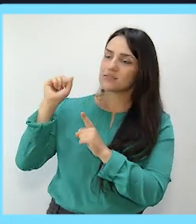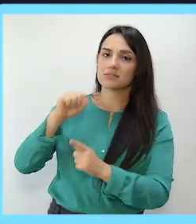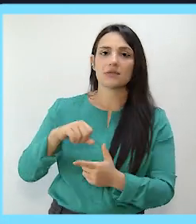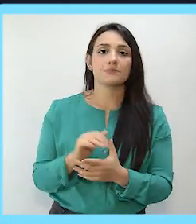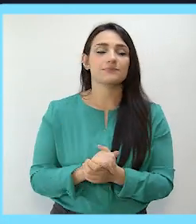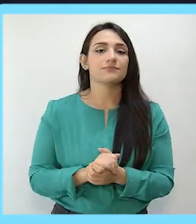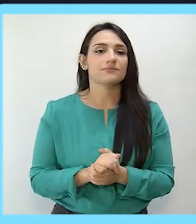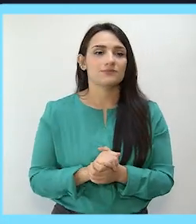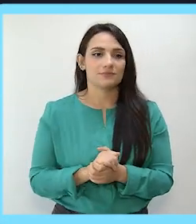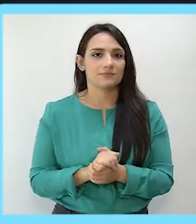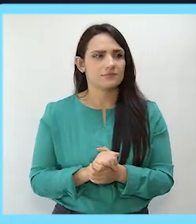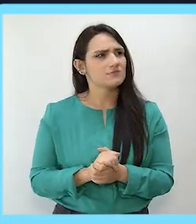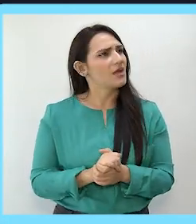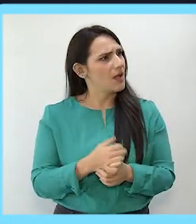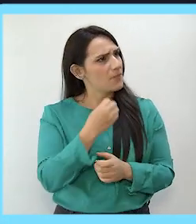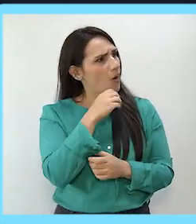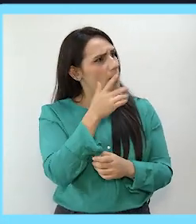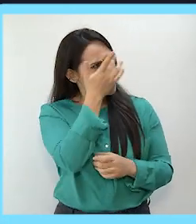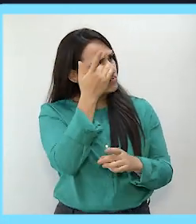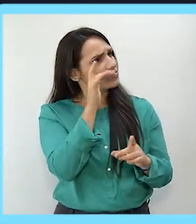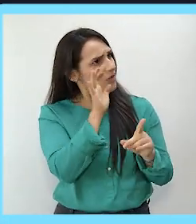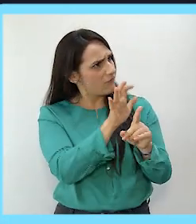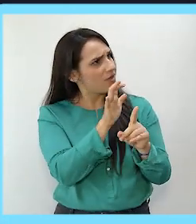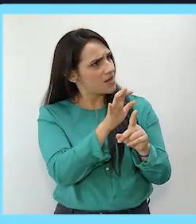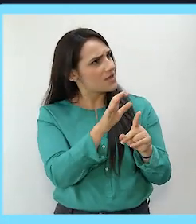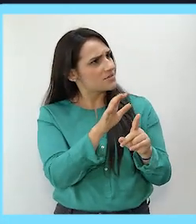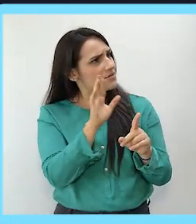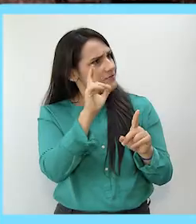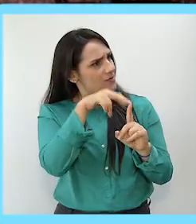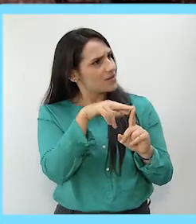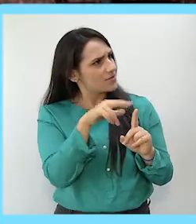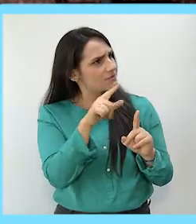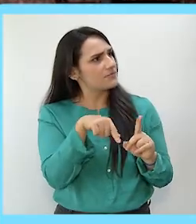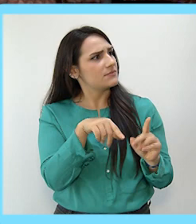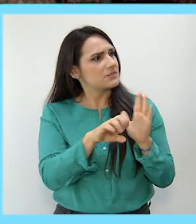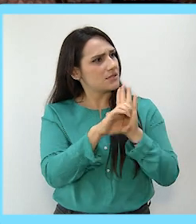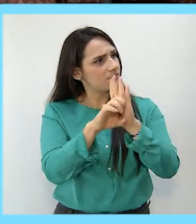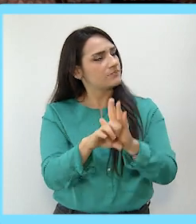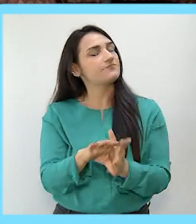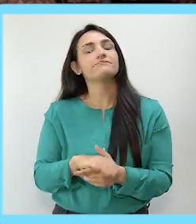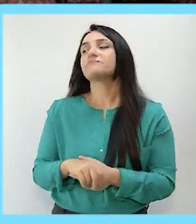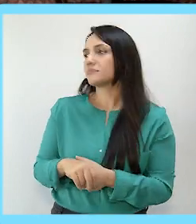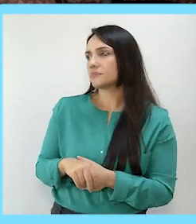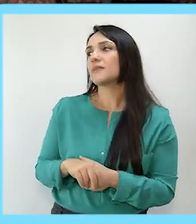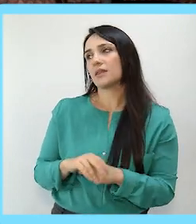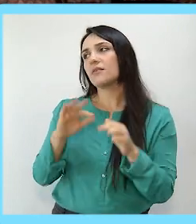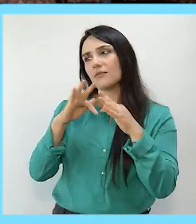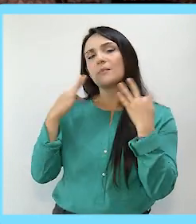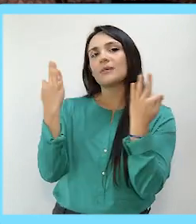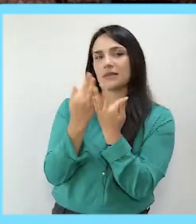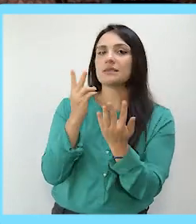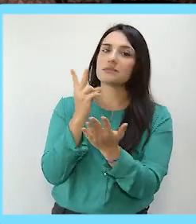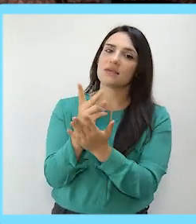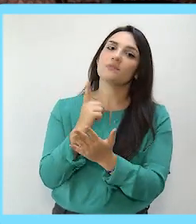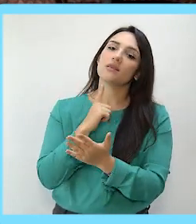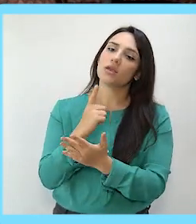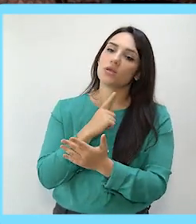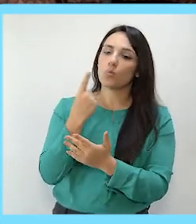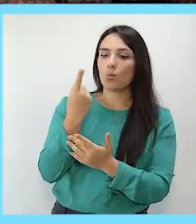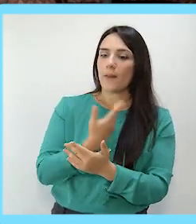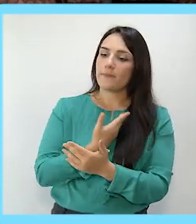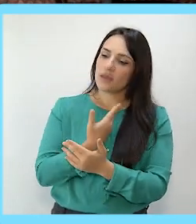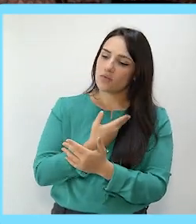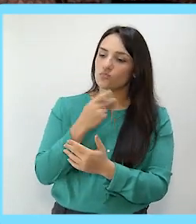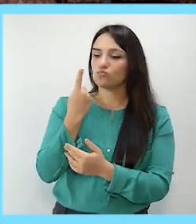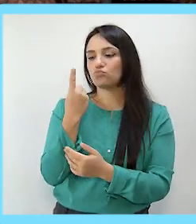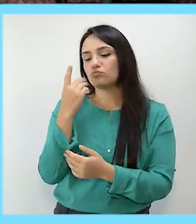inspiração. O meu tio... Pessoas que inspiram, isso é muito importante na vida da gente, né? Na família a gente sempre tem, né, um amigo, ou um